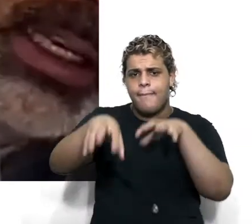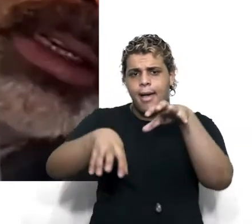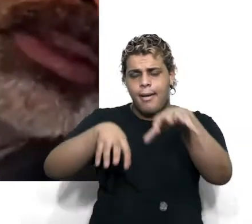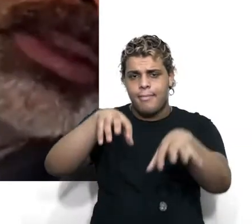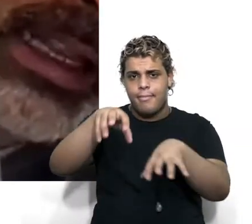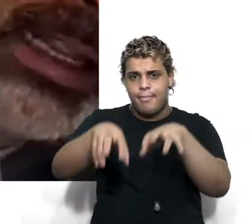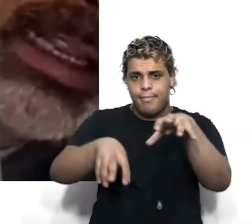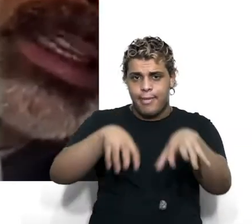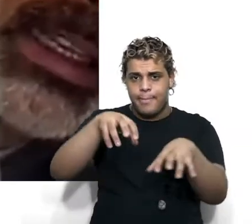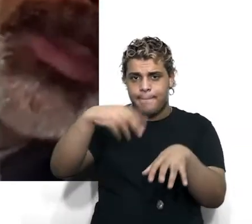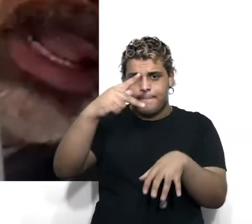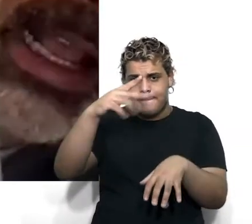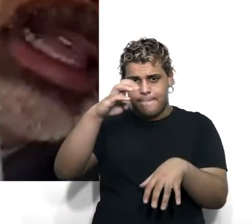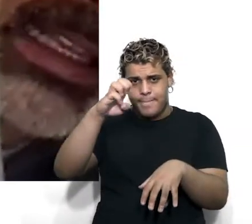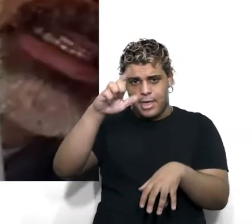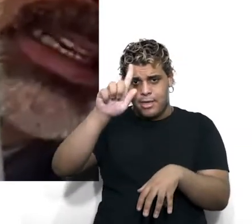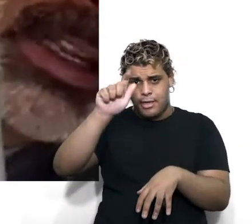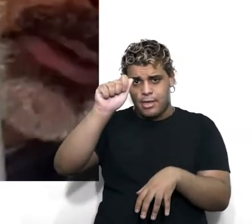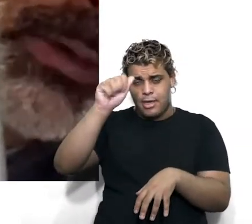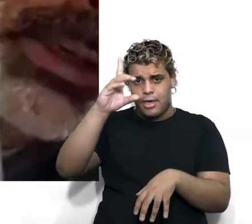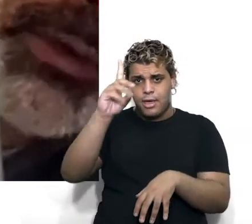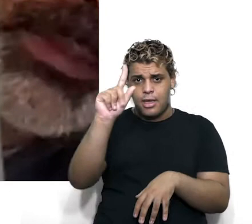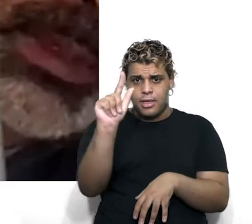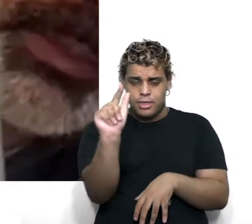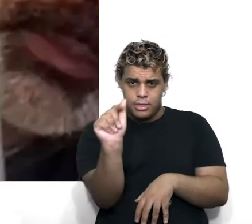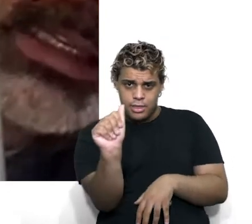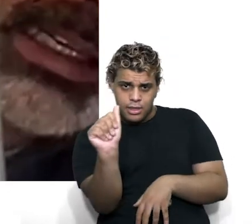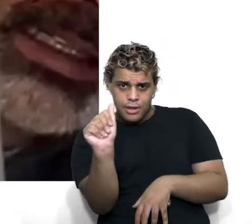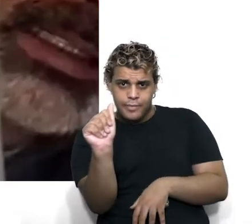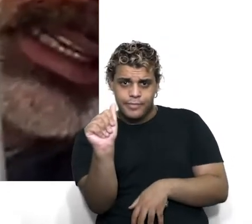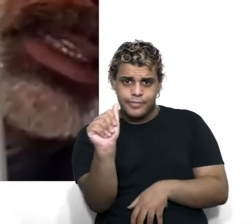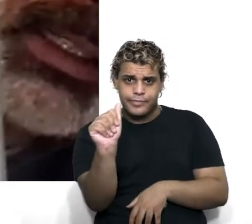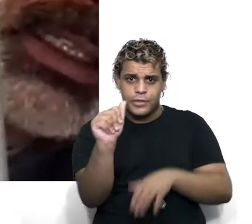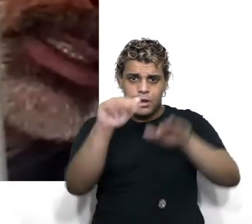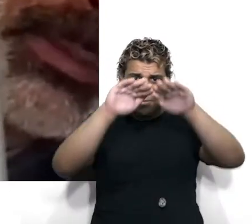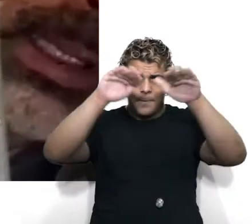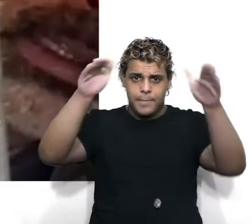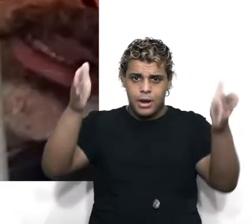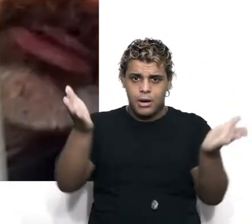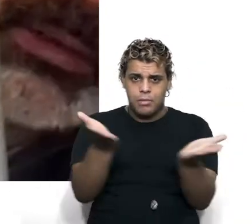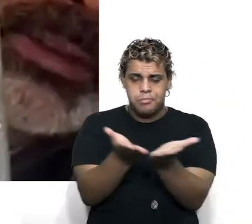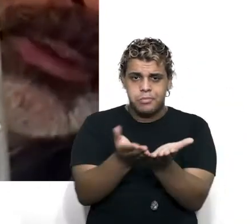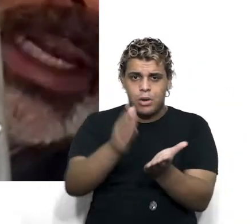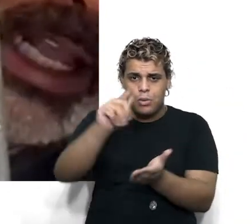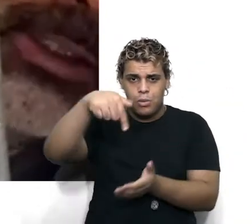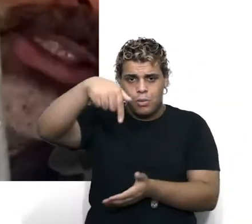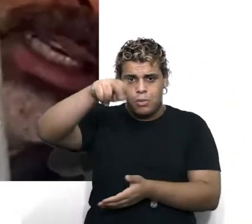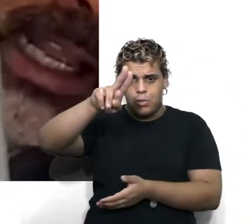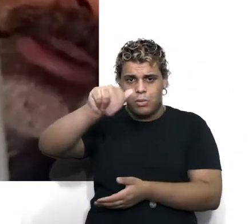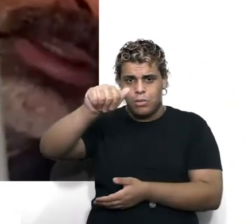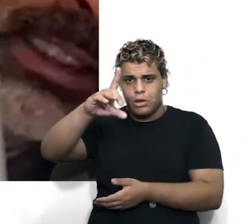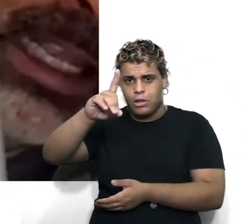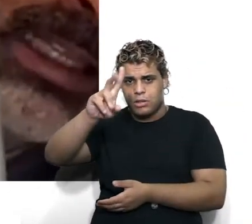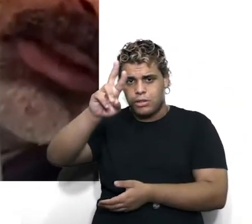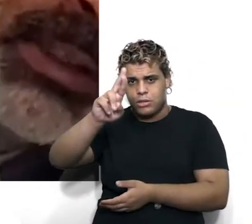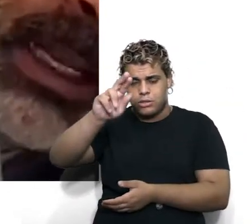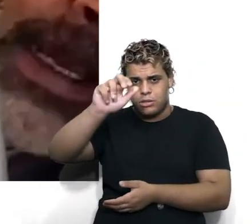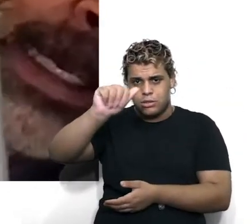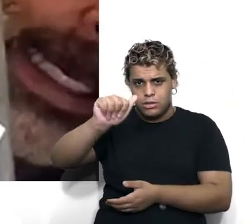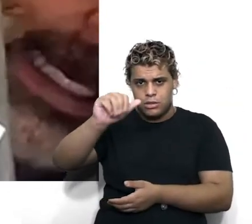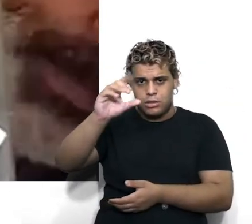pegadas platónicas, não é? Alguém que deixa pegadas com as formas geométricas do Platão, quadrados,